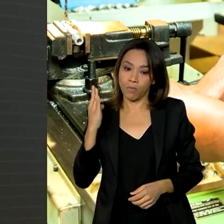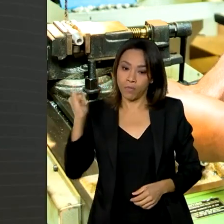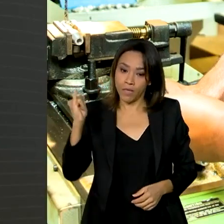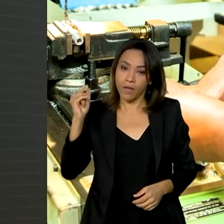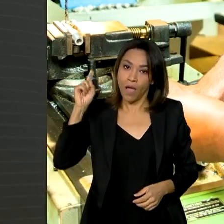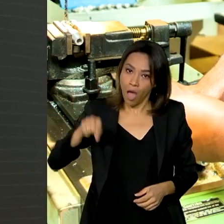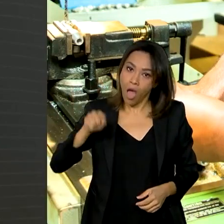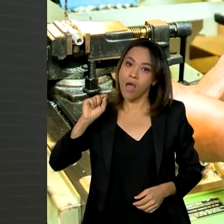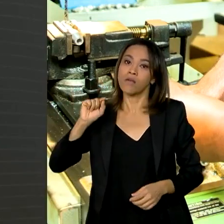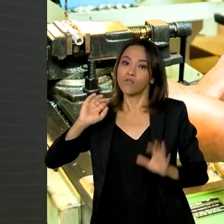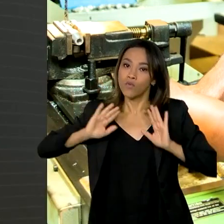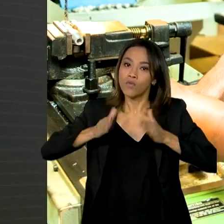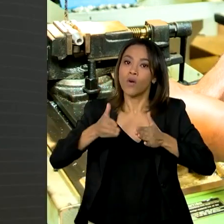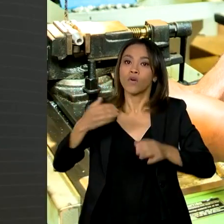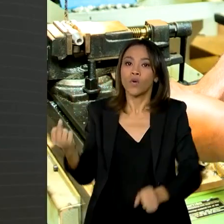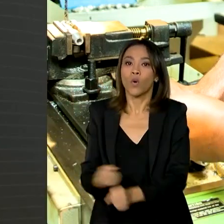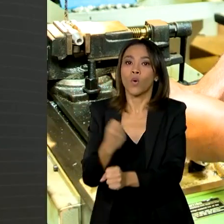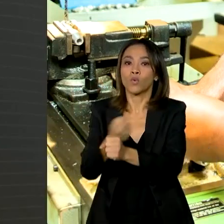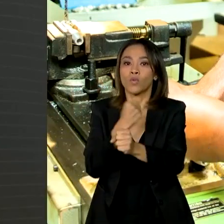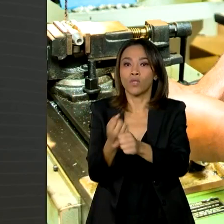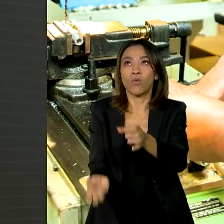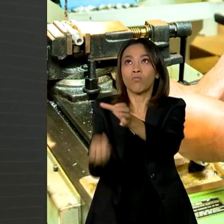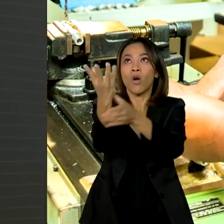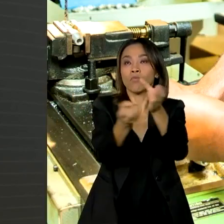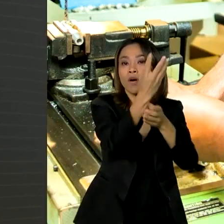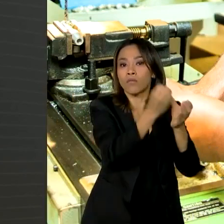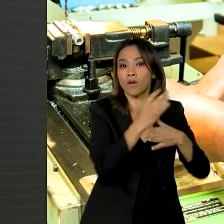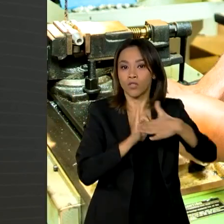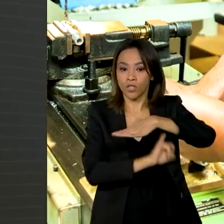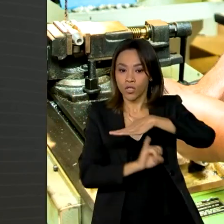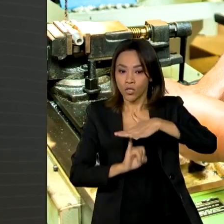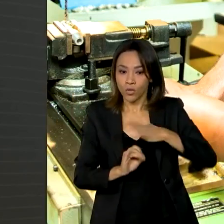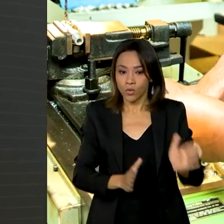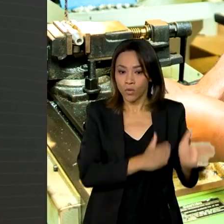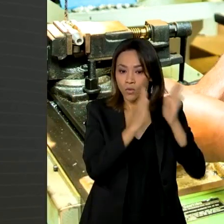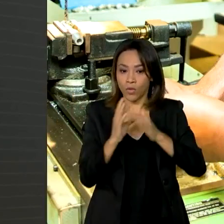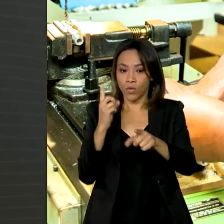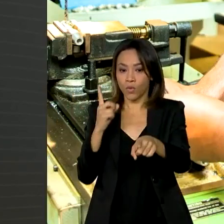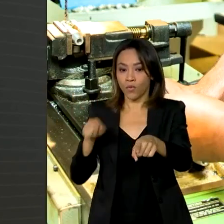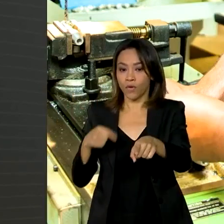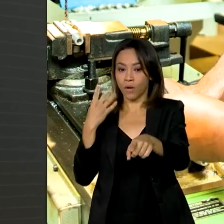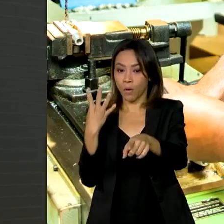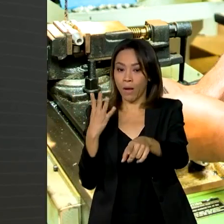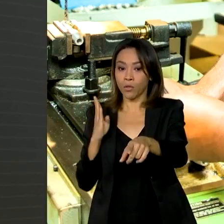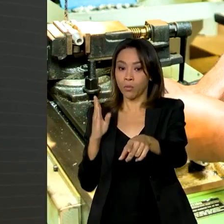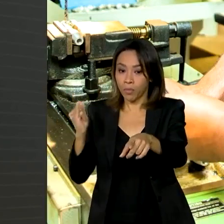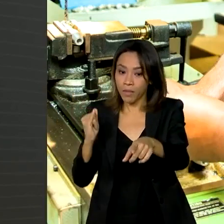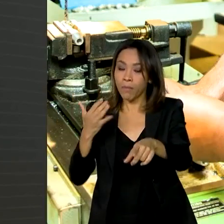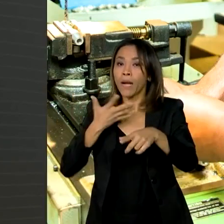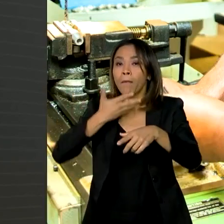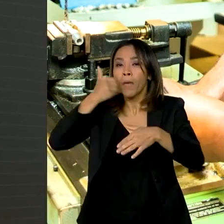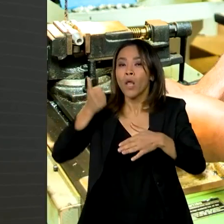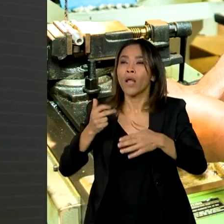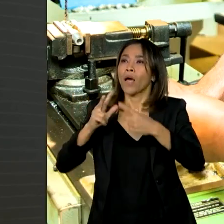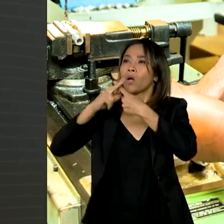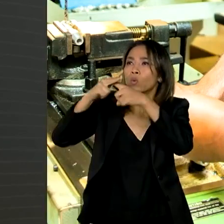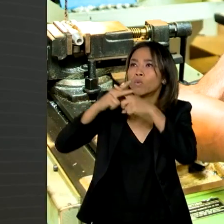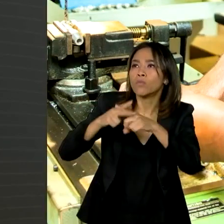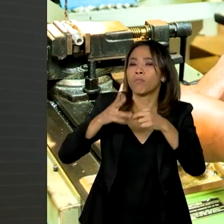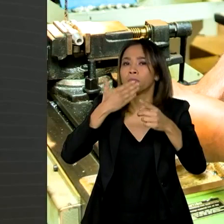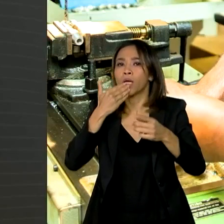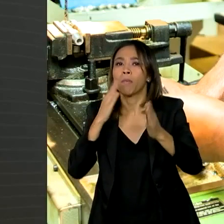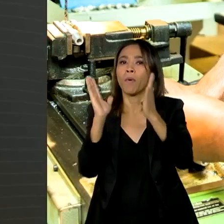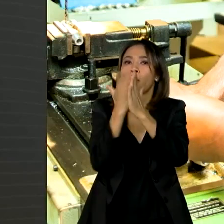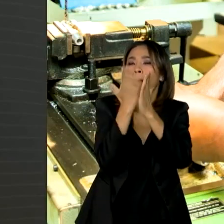para a criação de novos campi e 1,4 bilhão para melhorias de unidades já existentes, como a construção